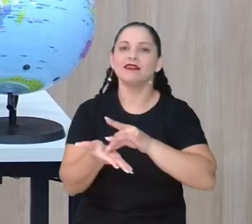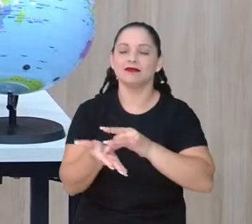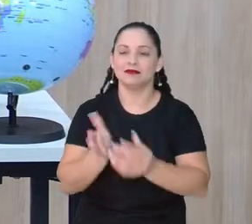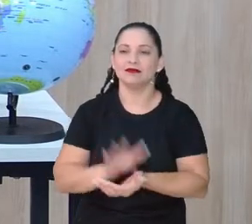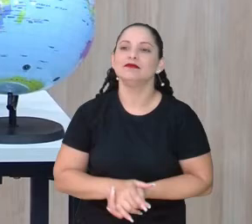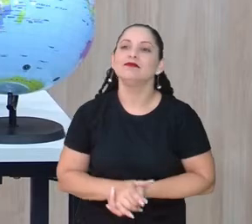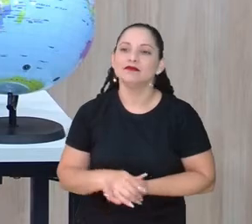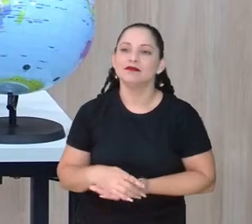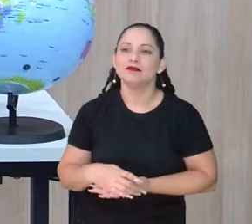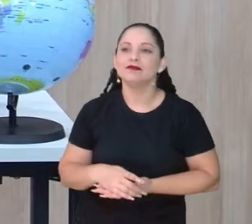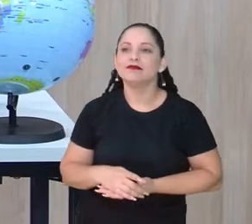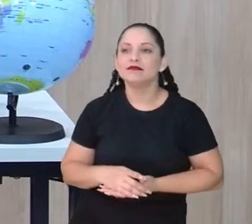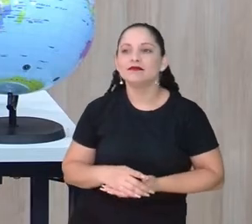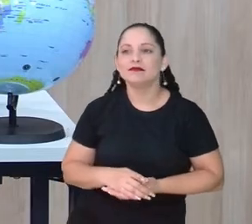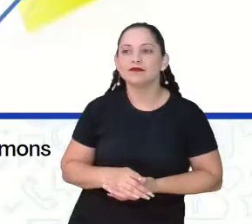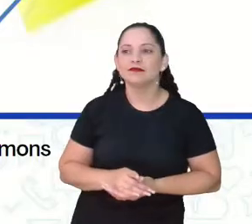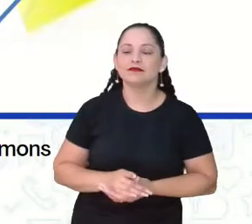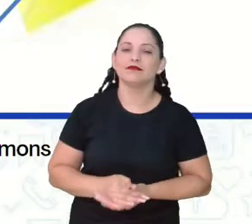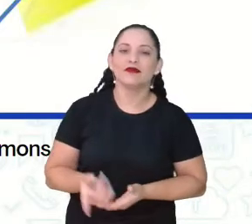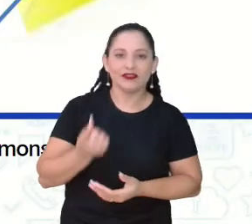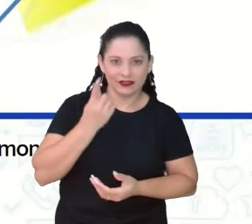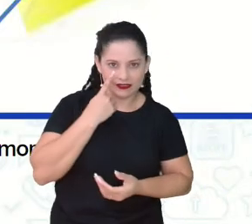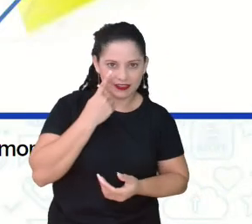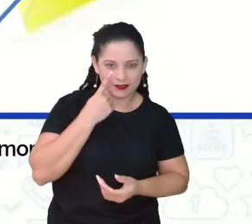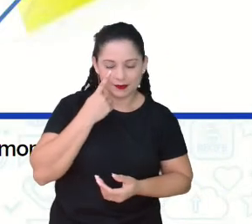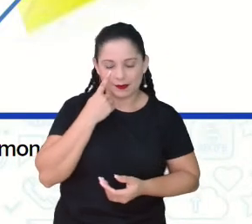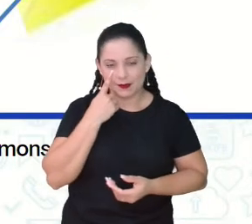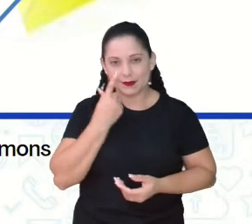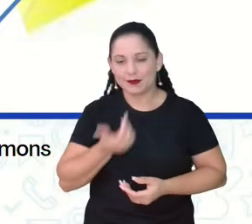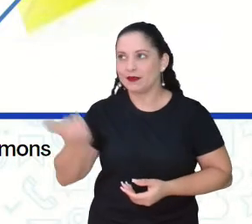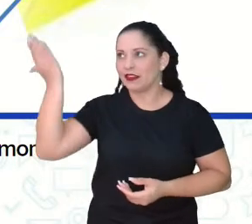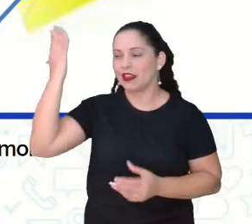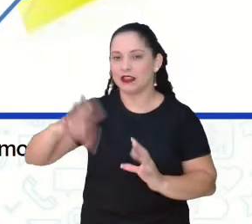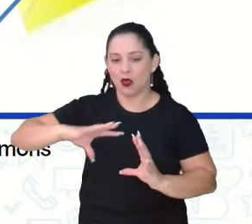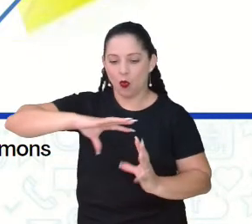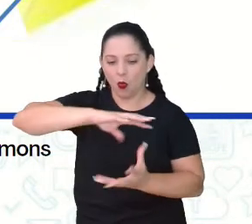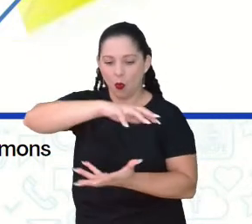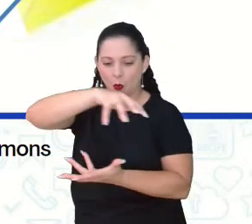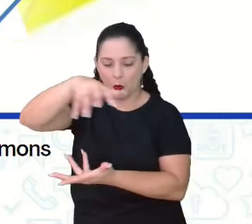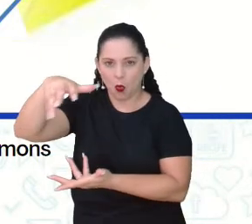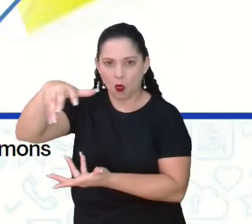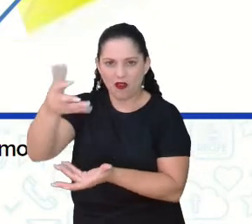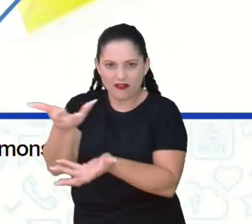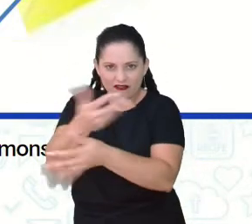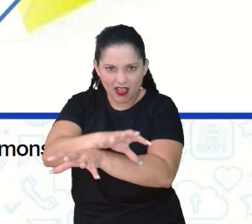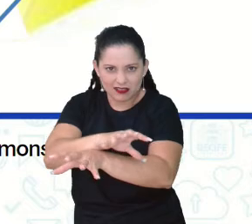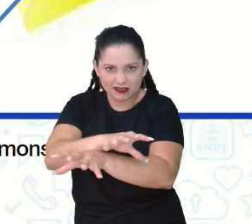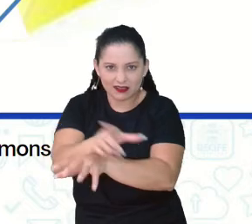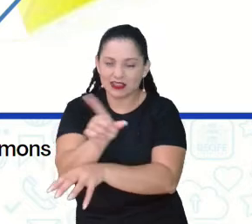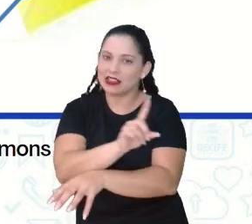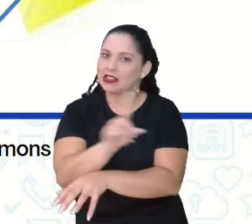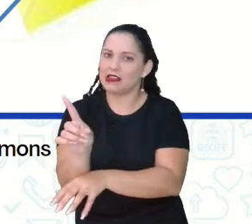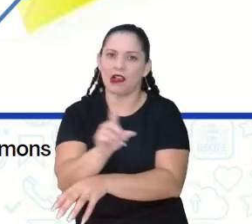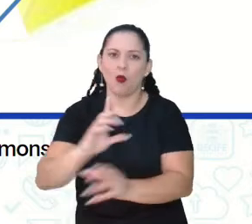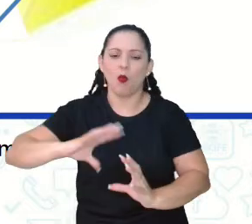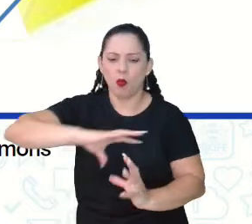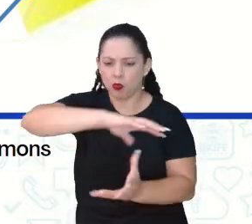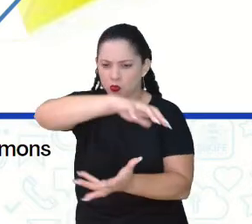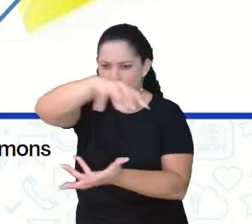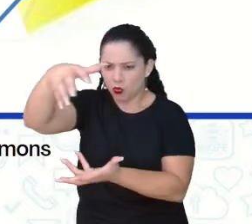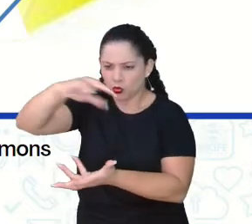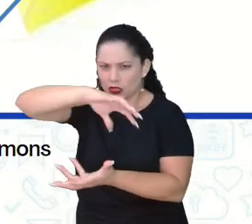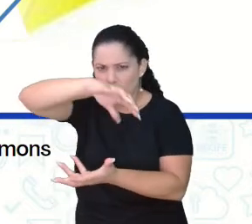Mas vamos continuar. Eu disse para vocês que essa Terra não é oca, ela é maciça e ela